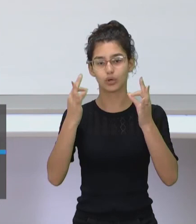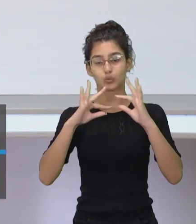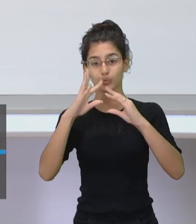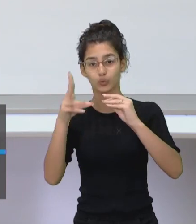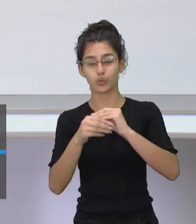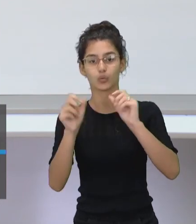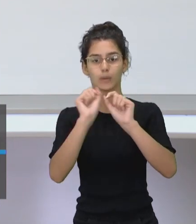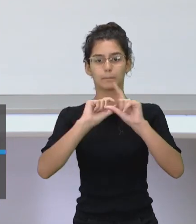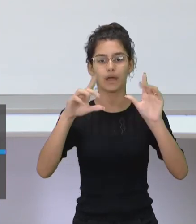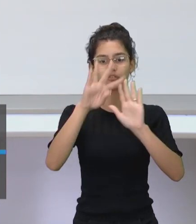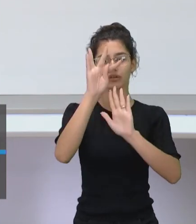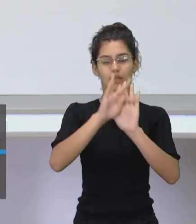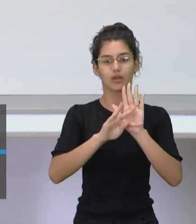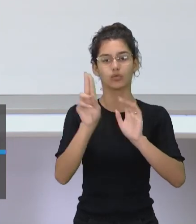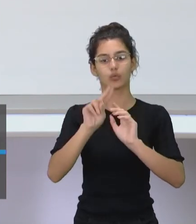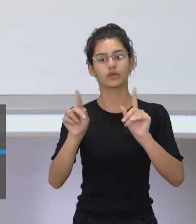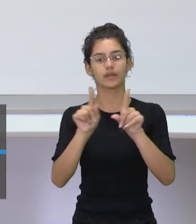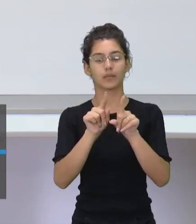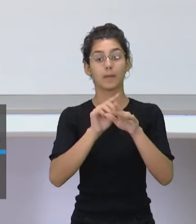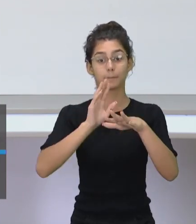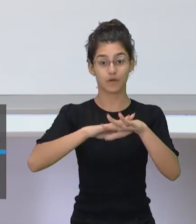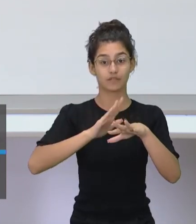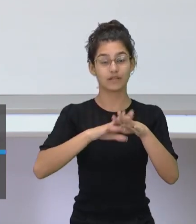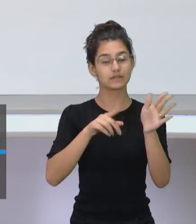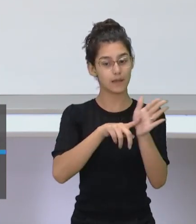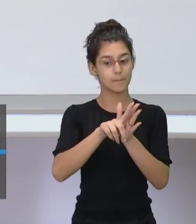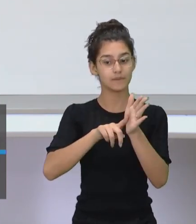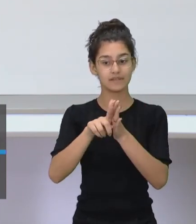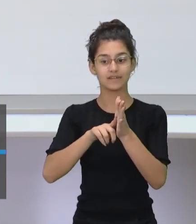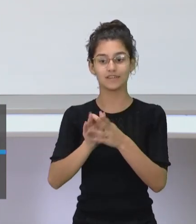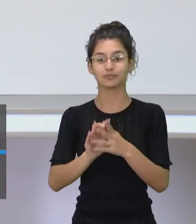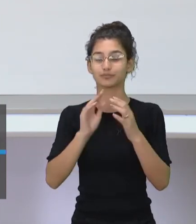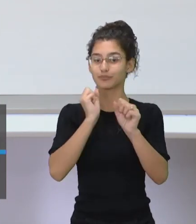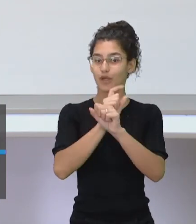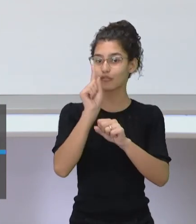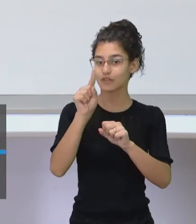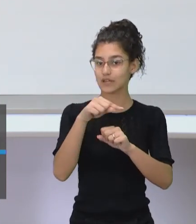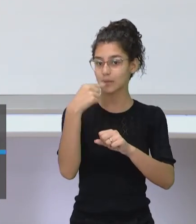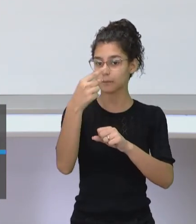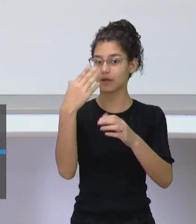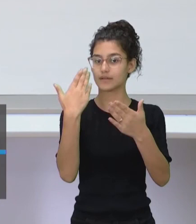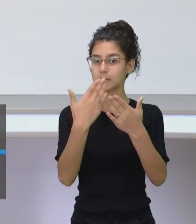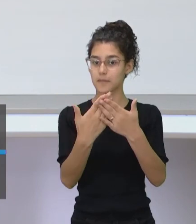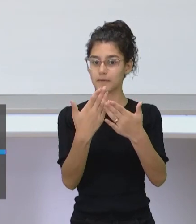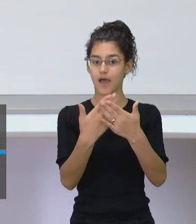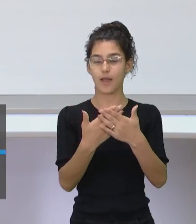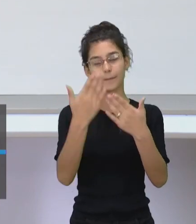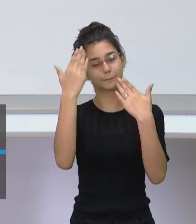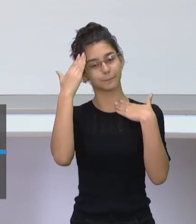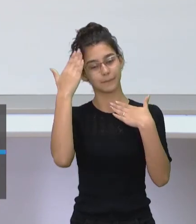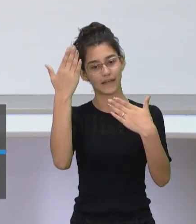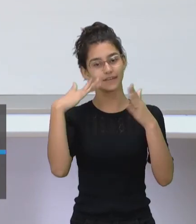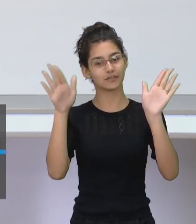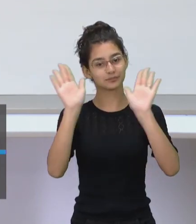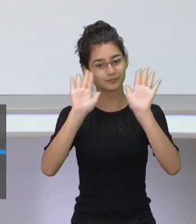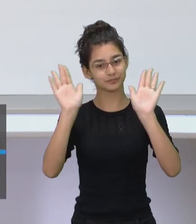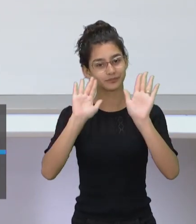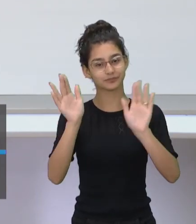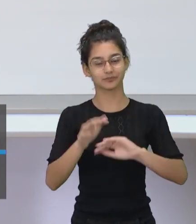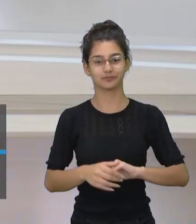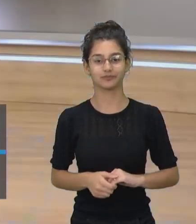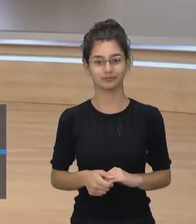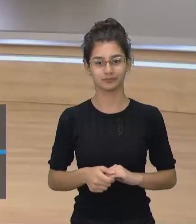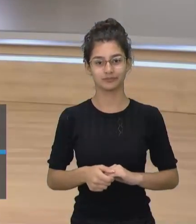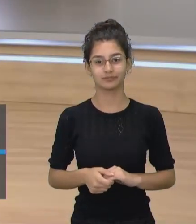textos, imagens, aproveitem ele para fazer a sua pesquisa. Aguardo vocês na próxima aula, obrigada e tchau, tchau!